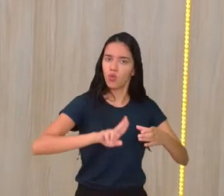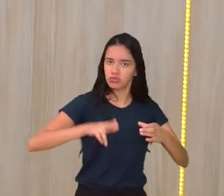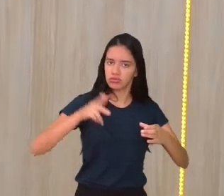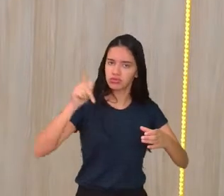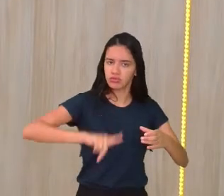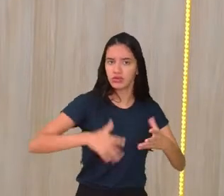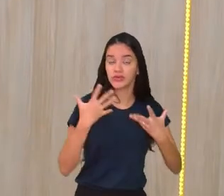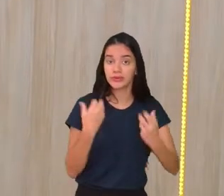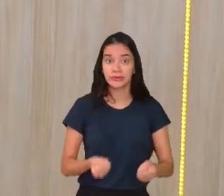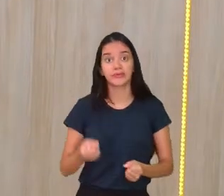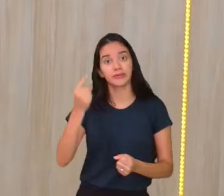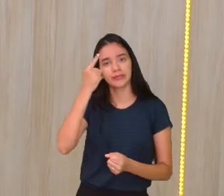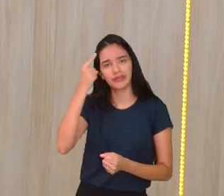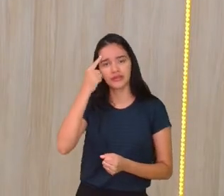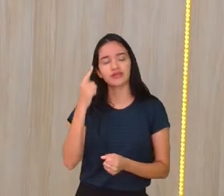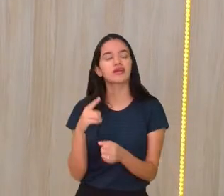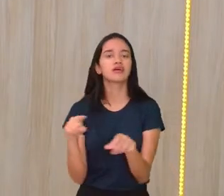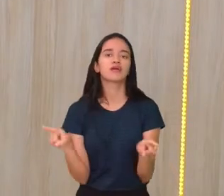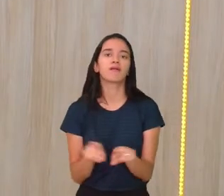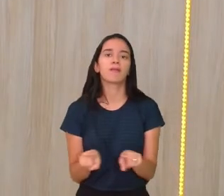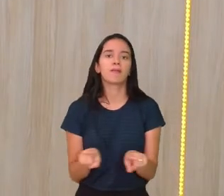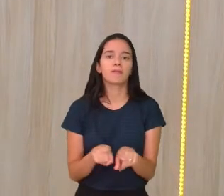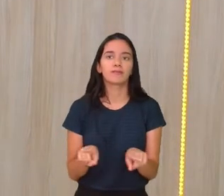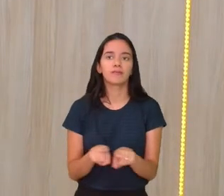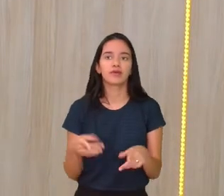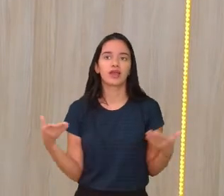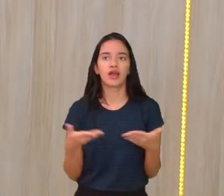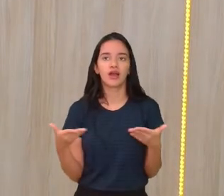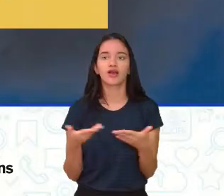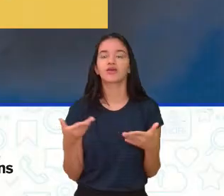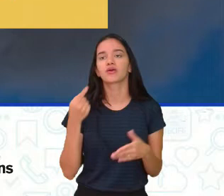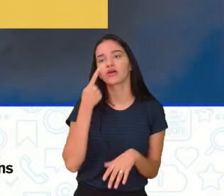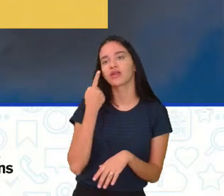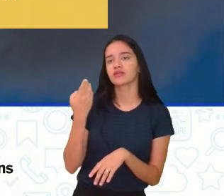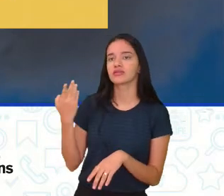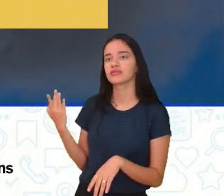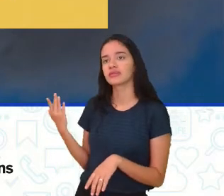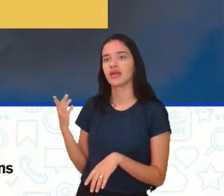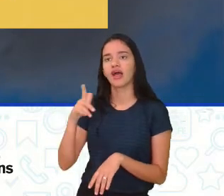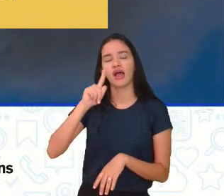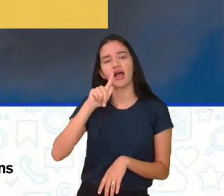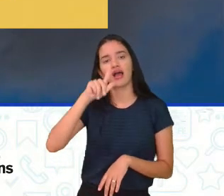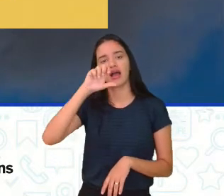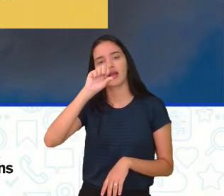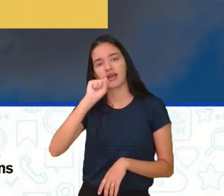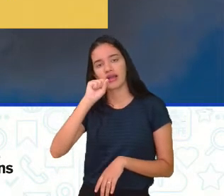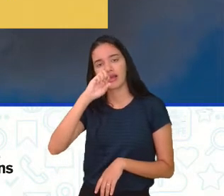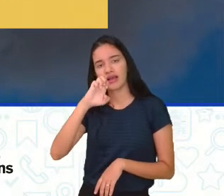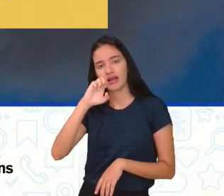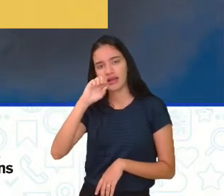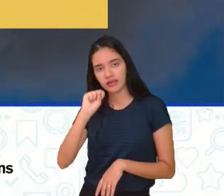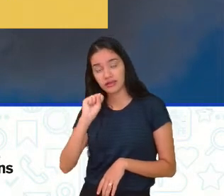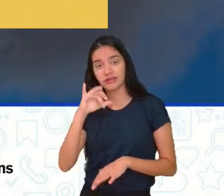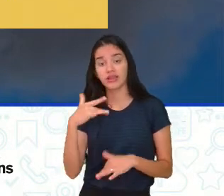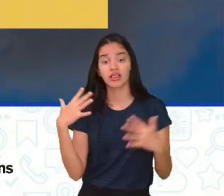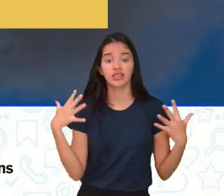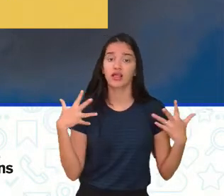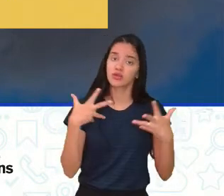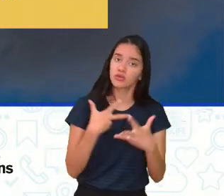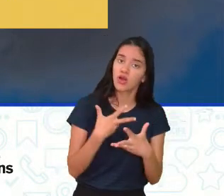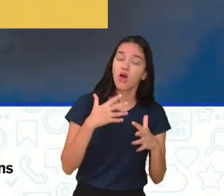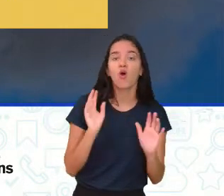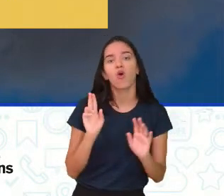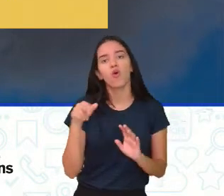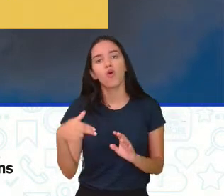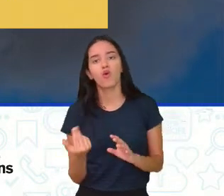sobre isso. Falando da questão das emissões de gases, olha aqui na tela. Pode ser tanto de fontes naturais,